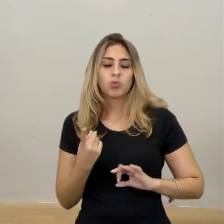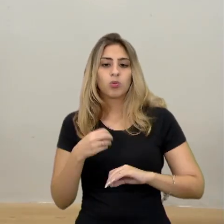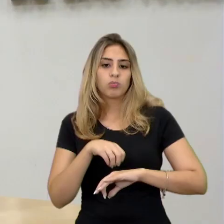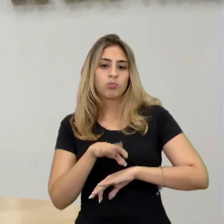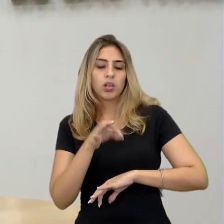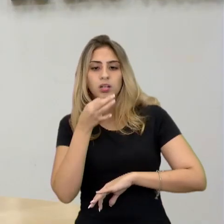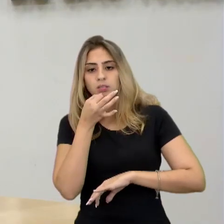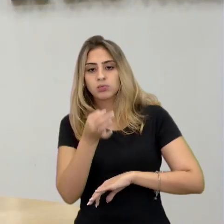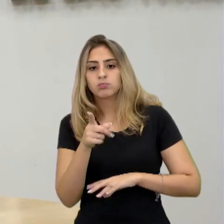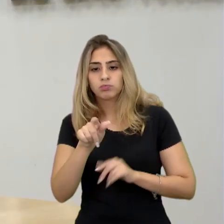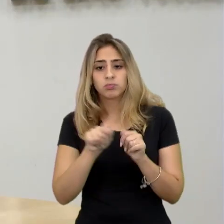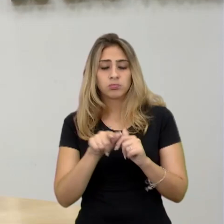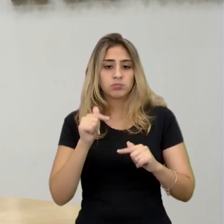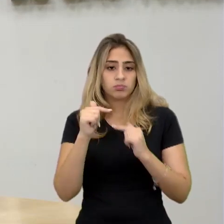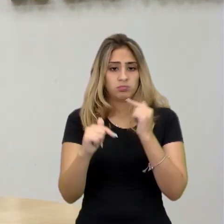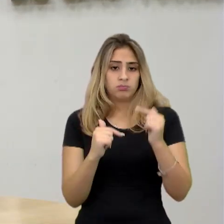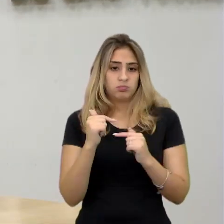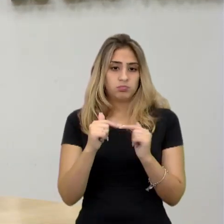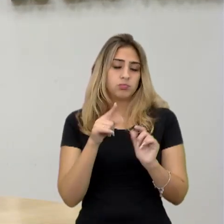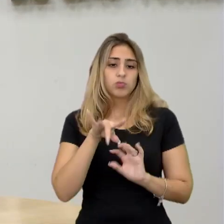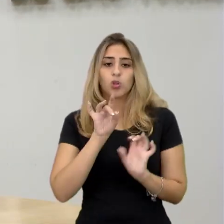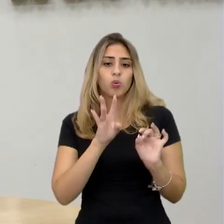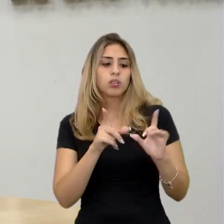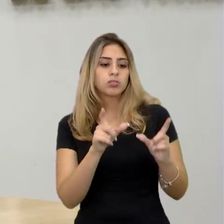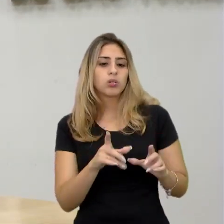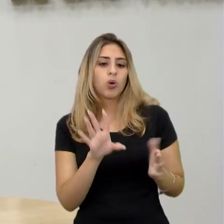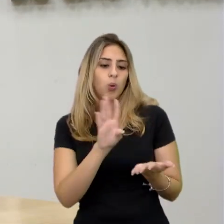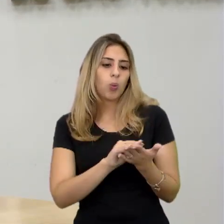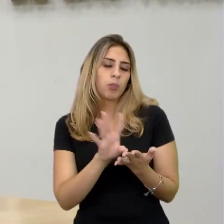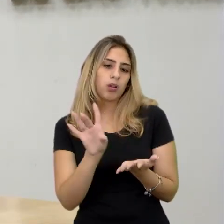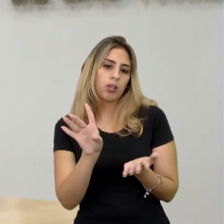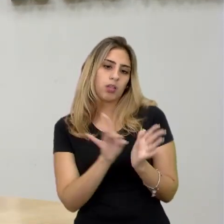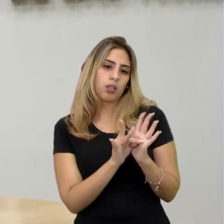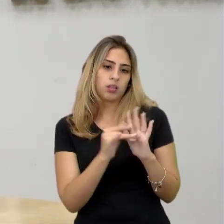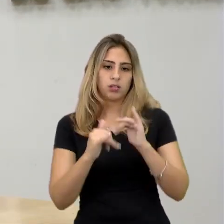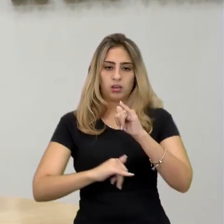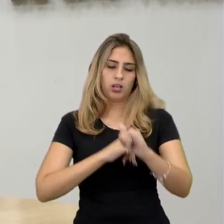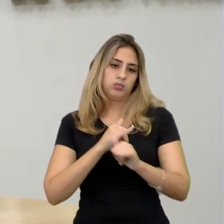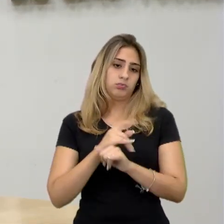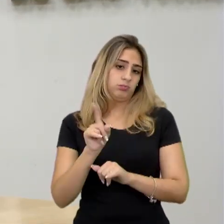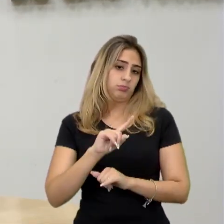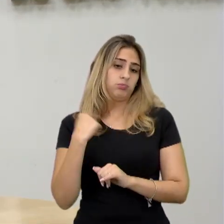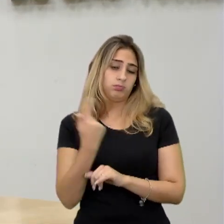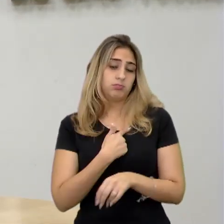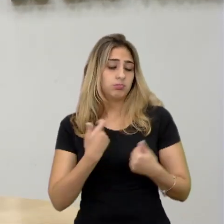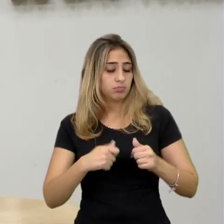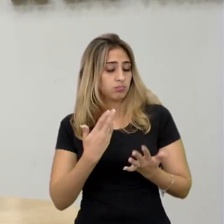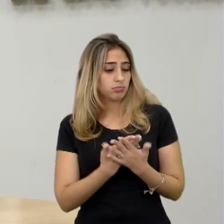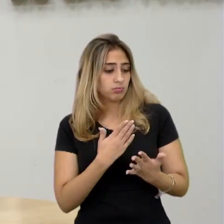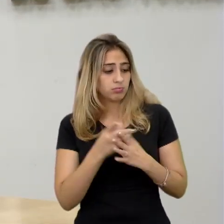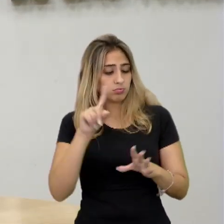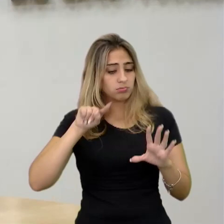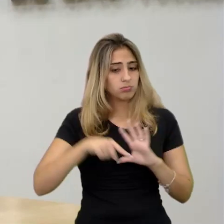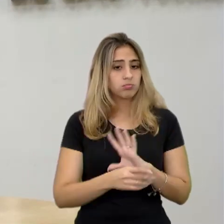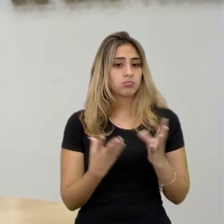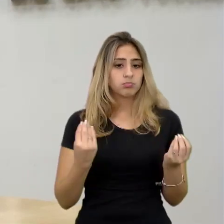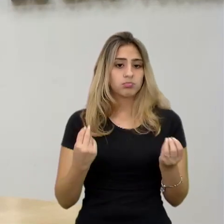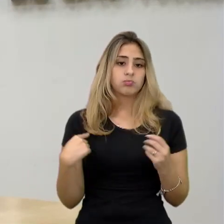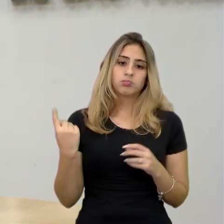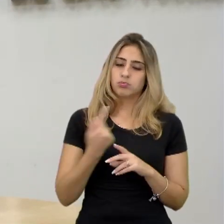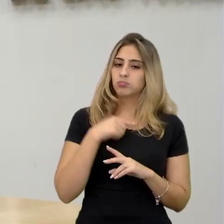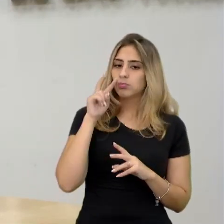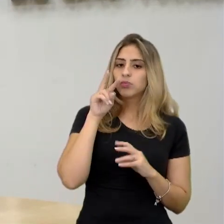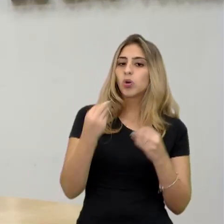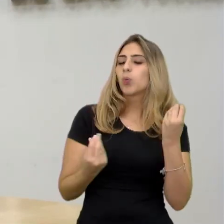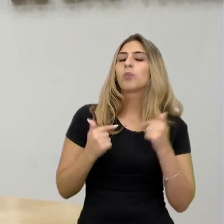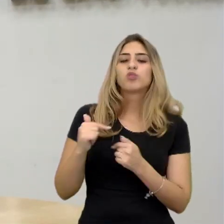quando a gente faz um trabalho, não é só copiar e colar da internet. A gente precisa estudar e se aprofundar bastante. E a gente vai ver isso,